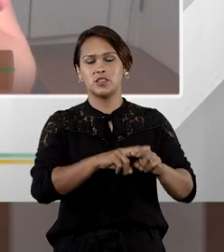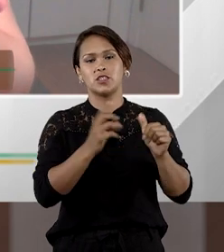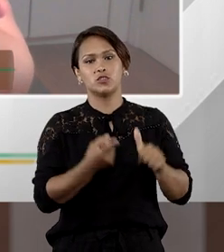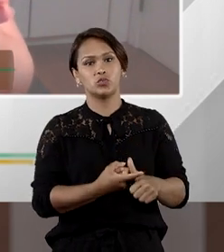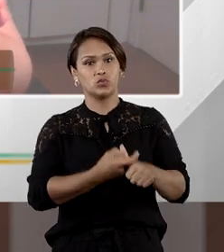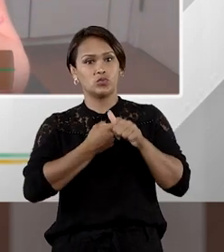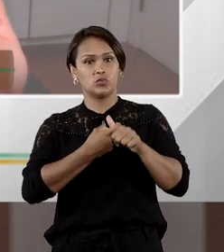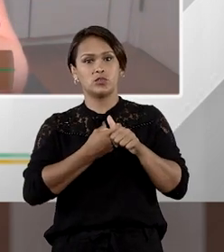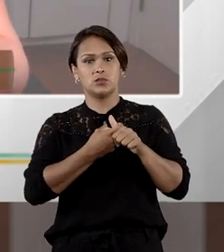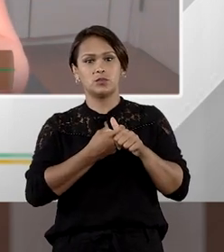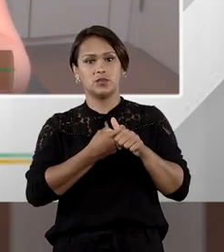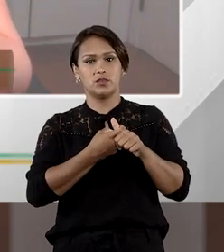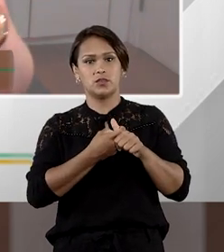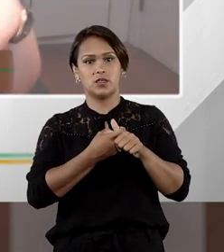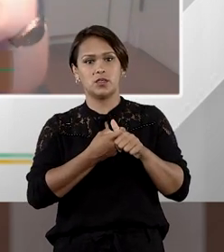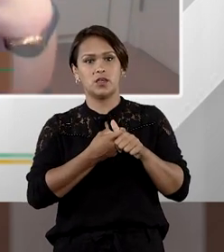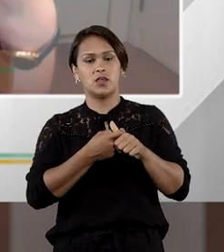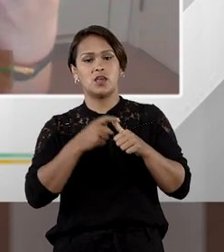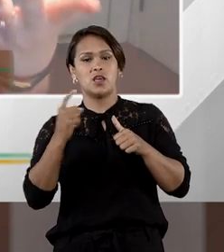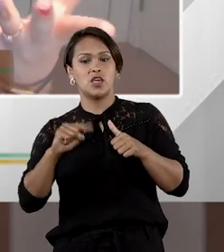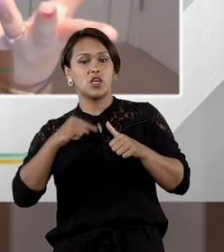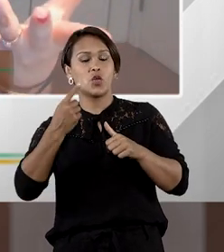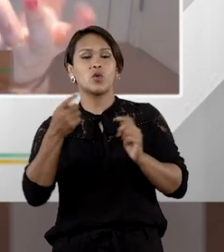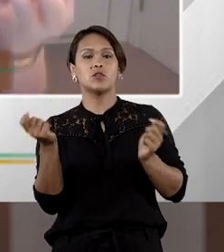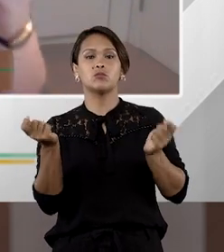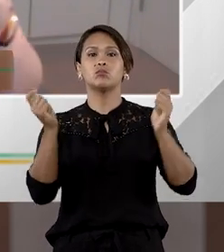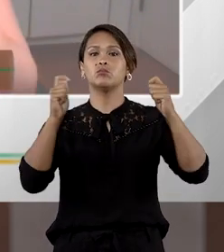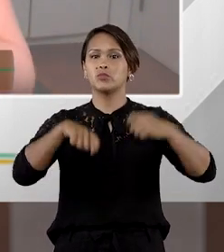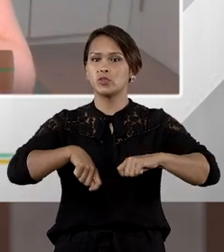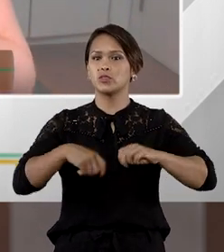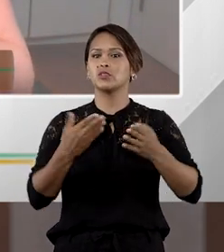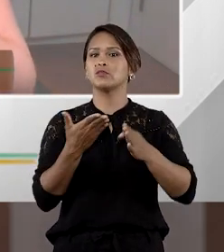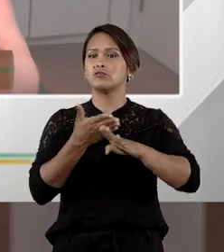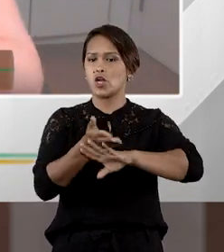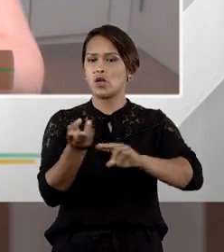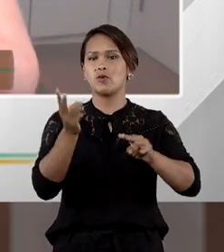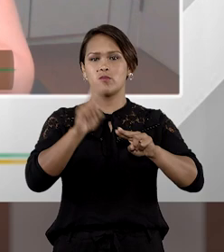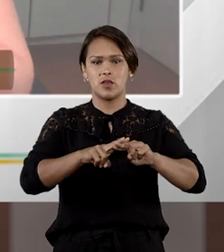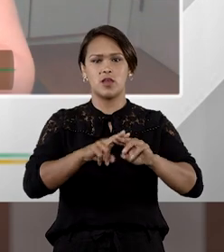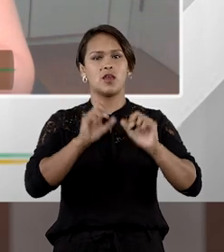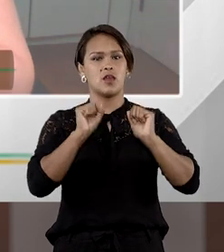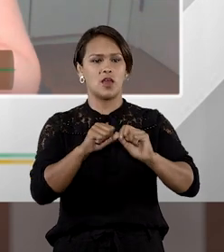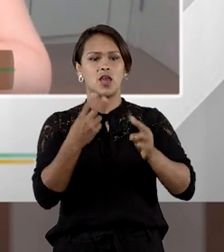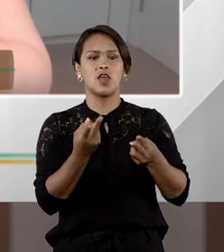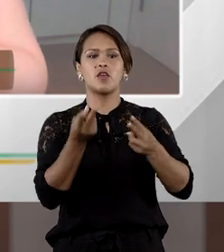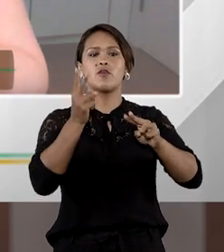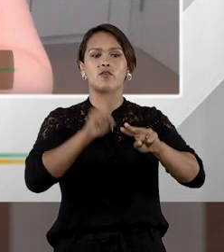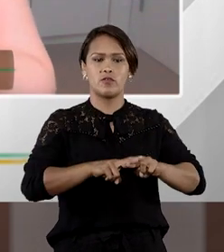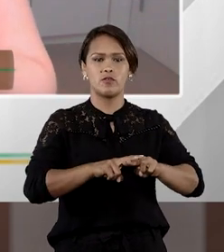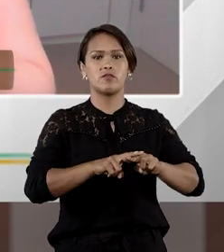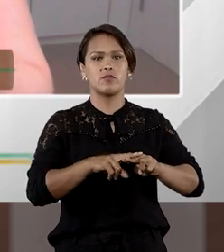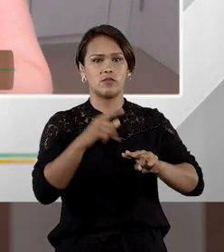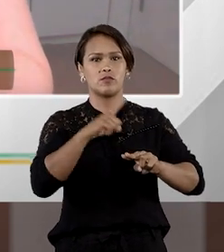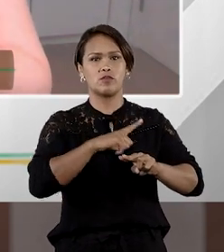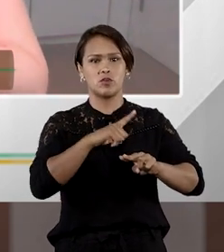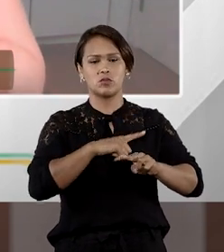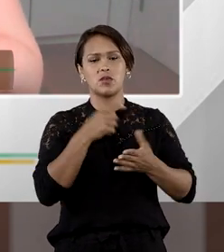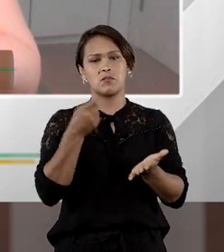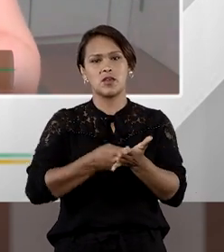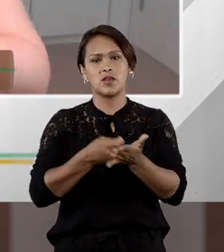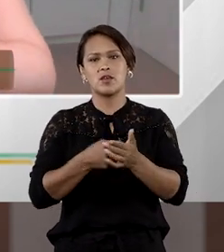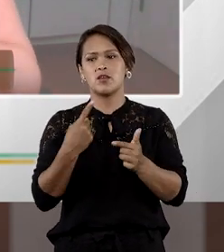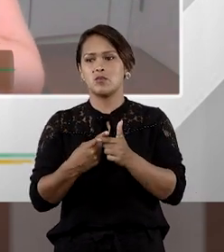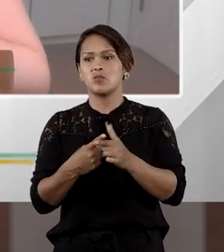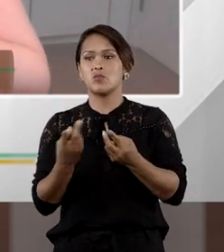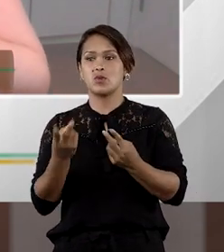suspenda, e quando tiver condições de encarceramento, aí esses devedores vão ter o estímulo a pagar, porque eles vão poder